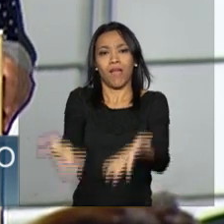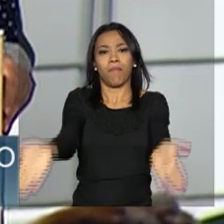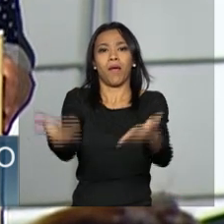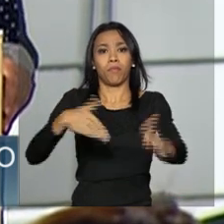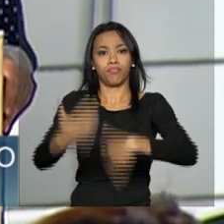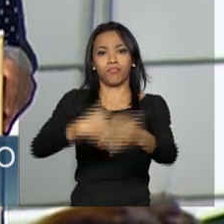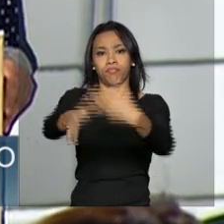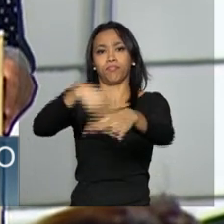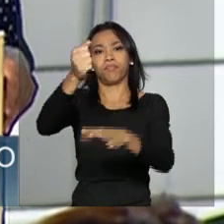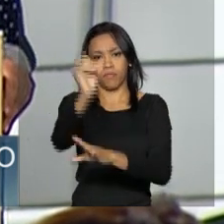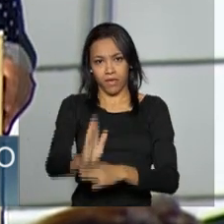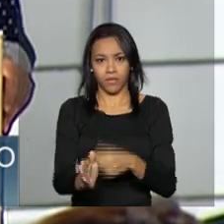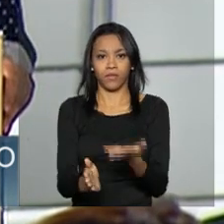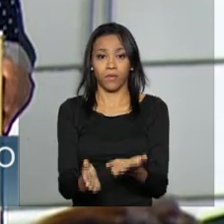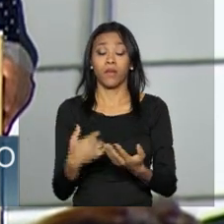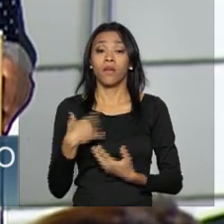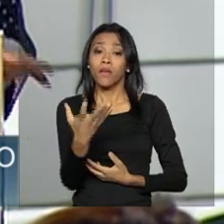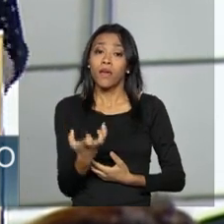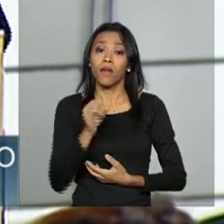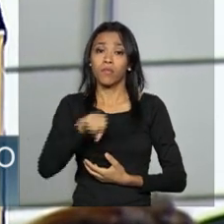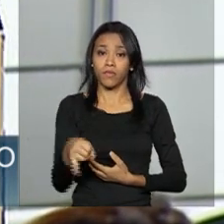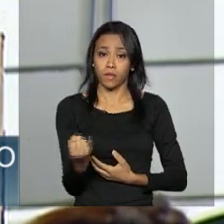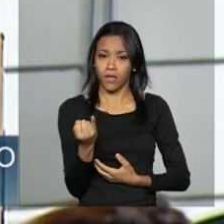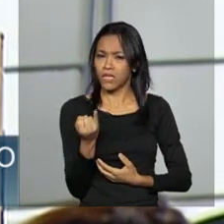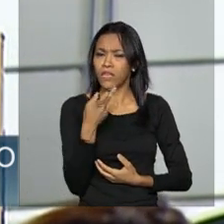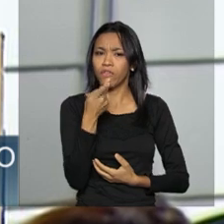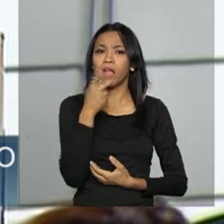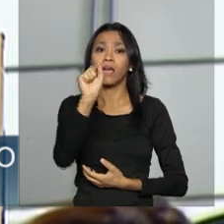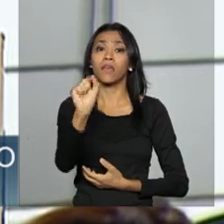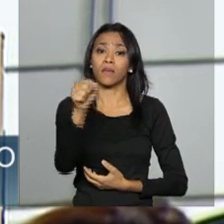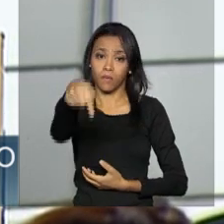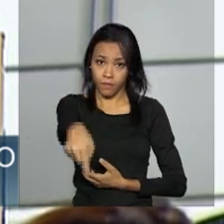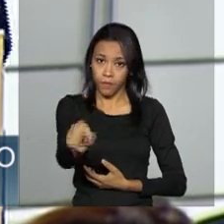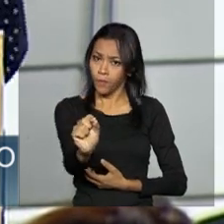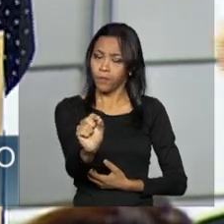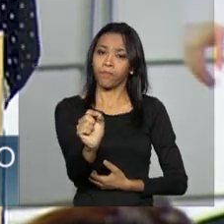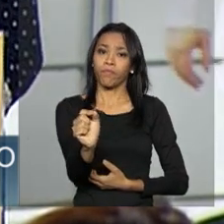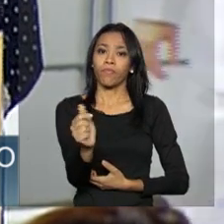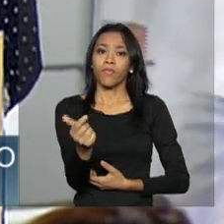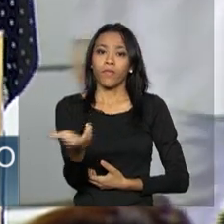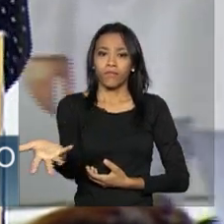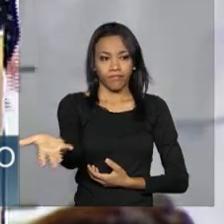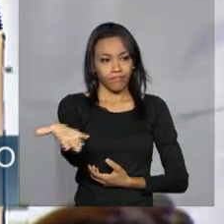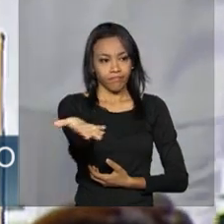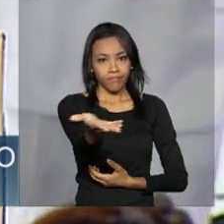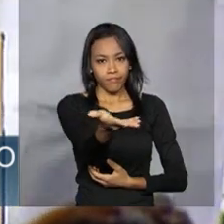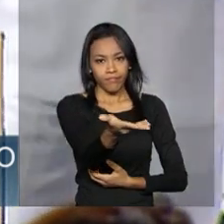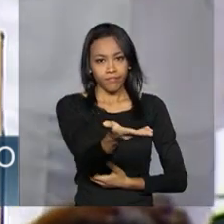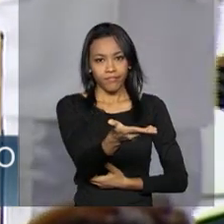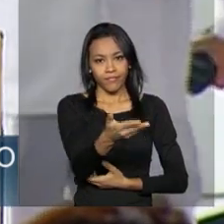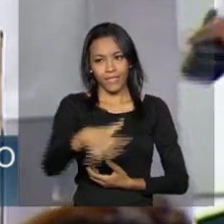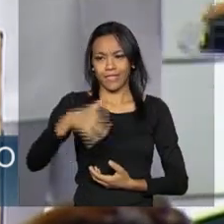estamos construindo. Quero aproveitar e dizer aqui, perto do